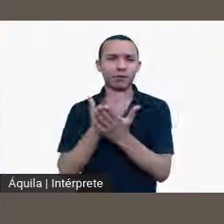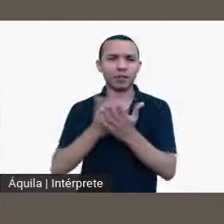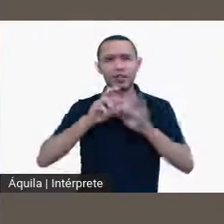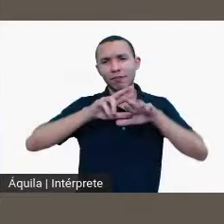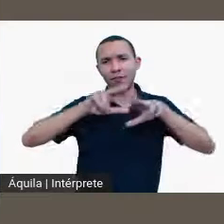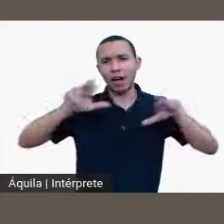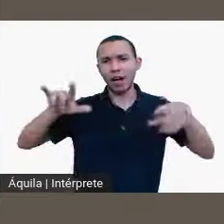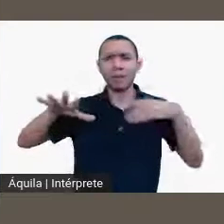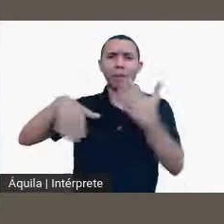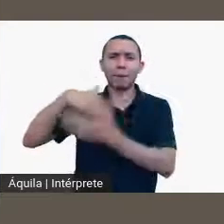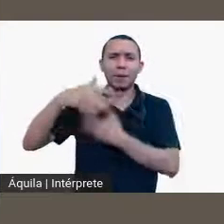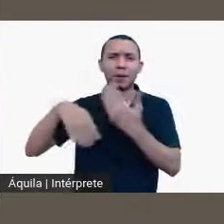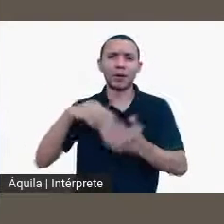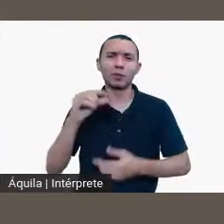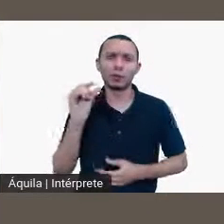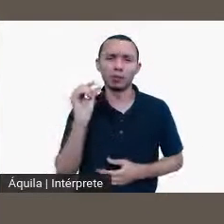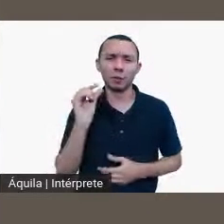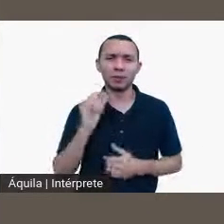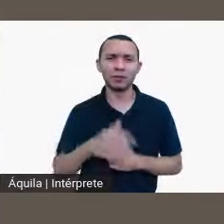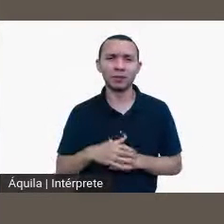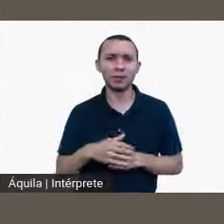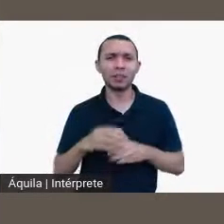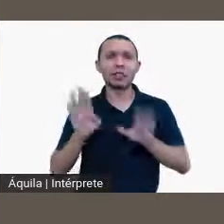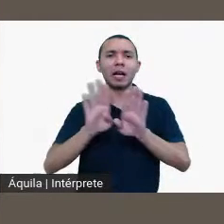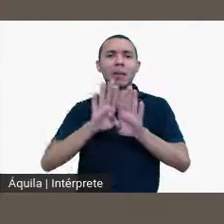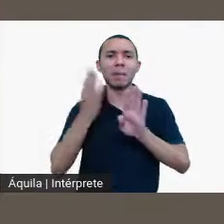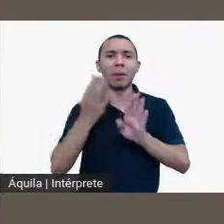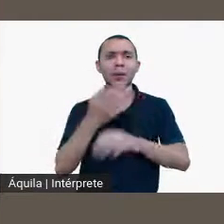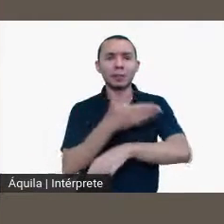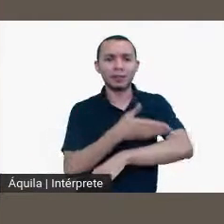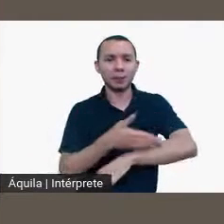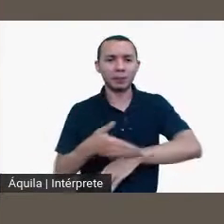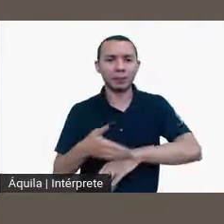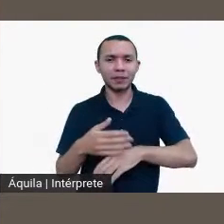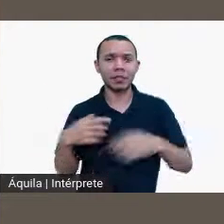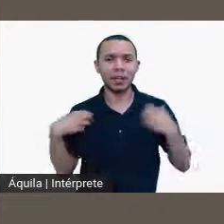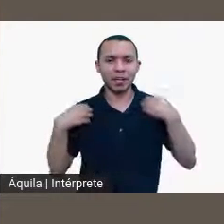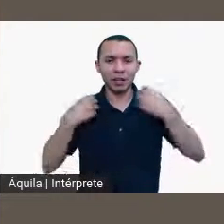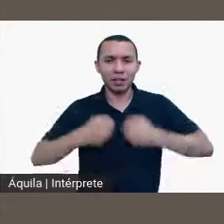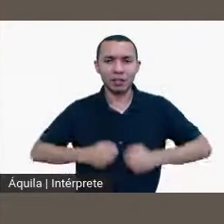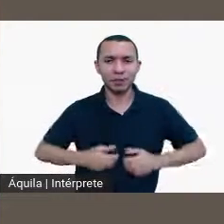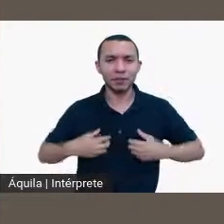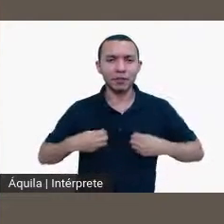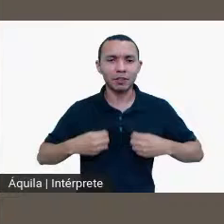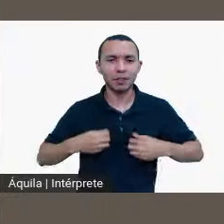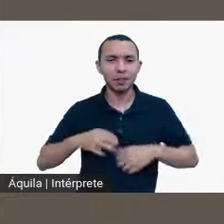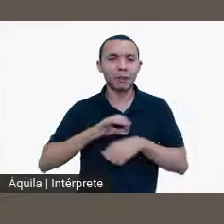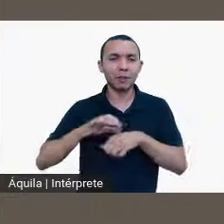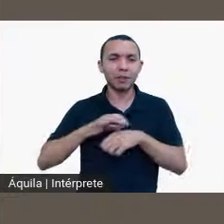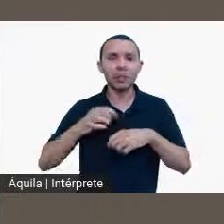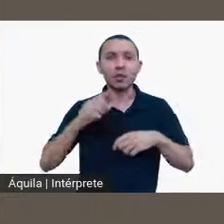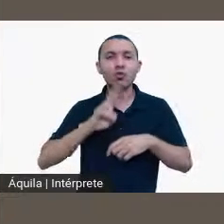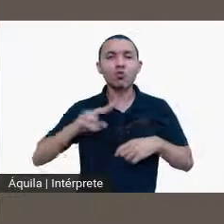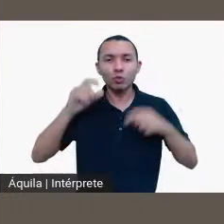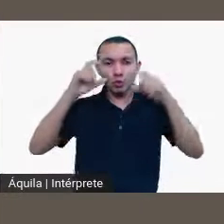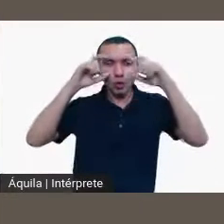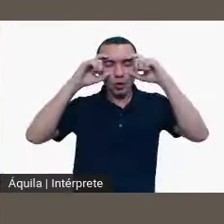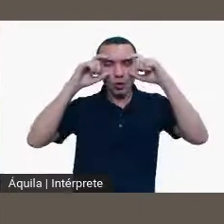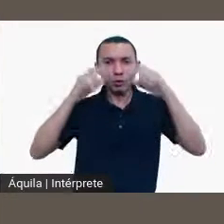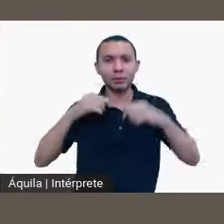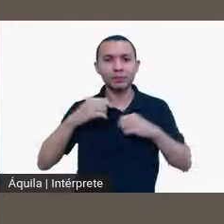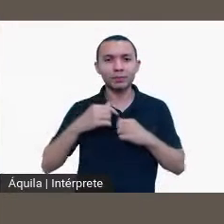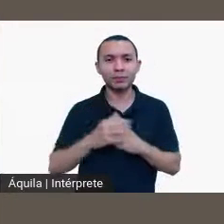desorganizados, e uma porta branca. Eu visto uma camisa de cor preta, eu uso óculos e